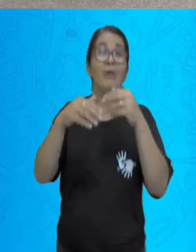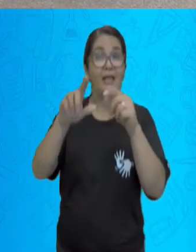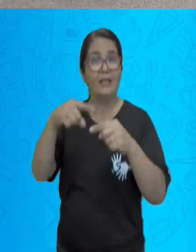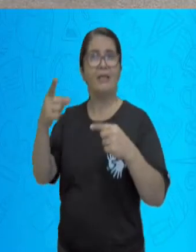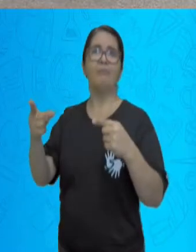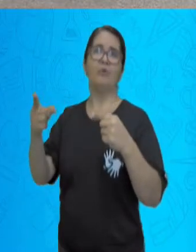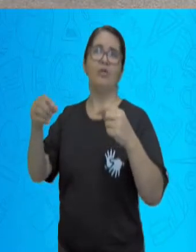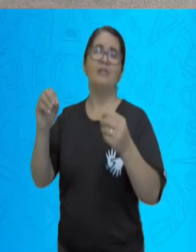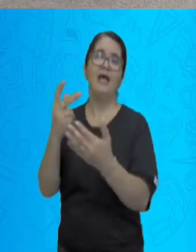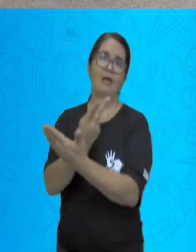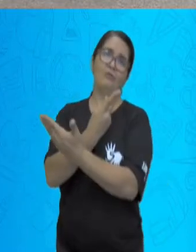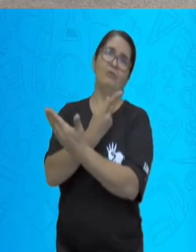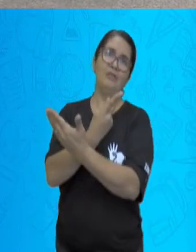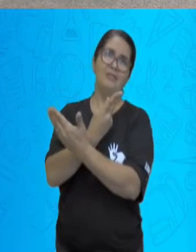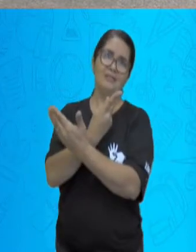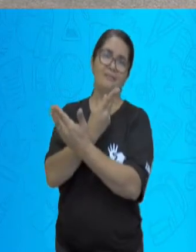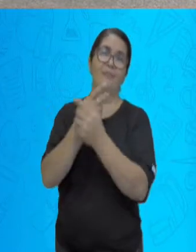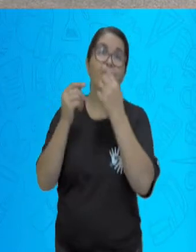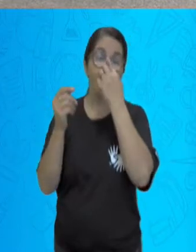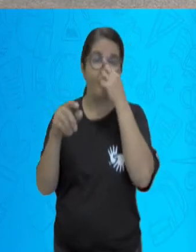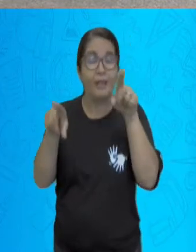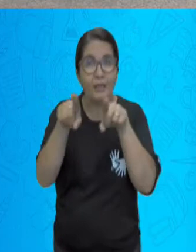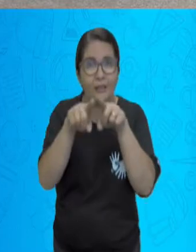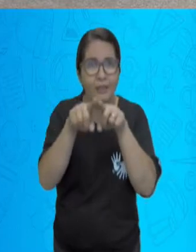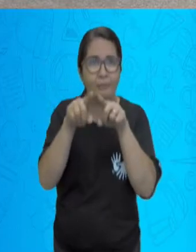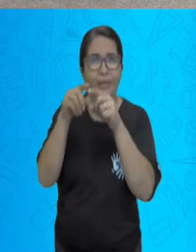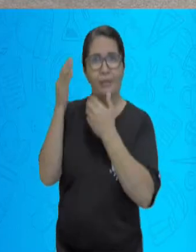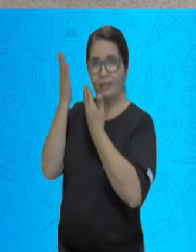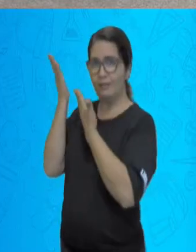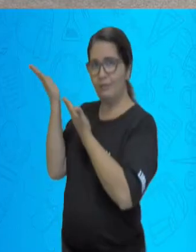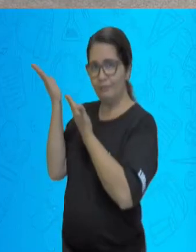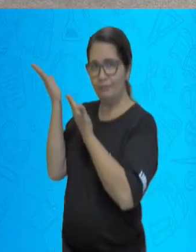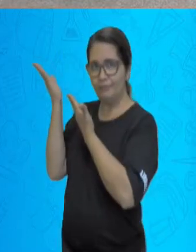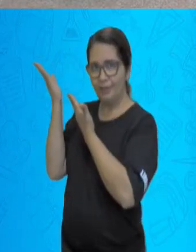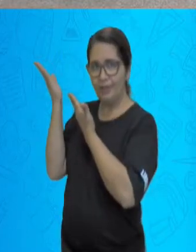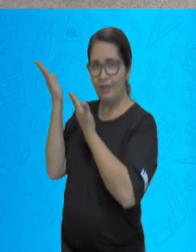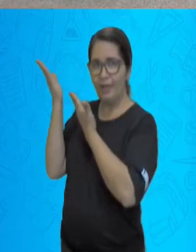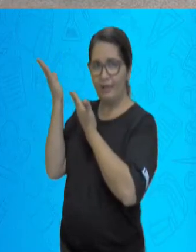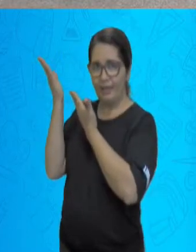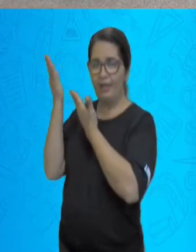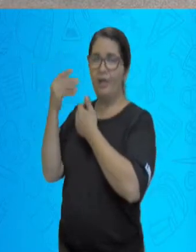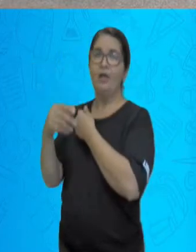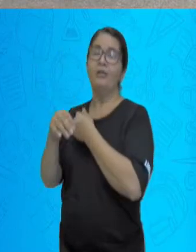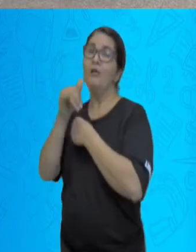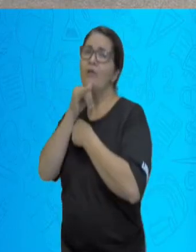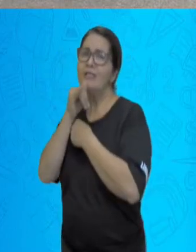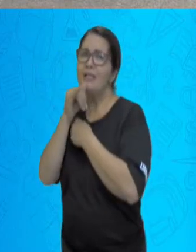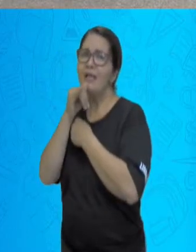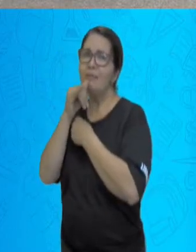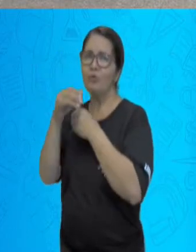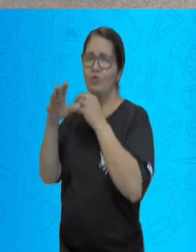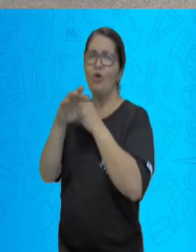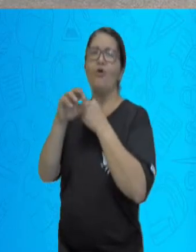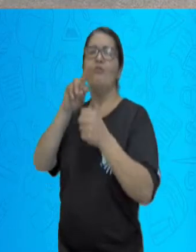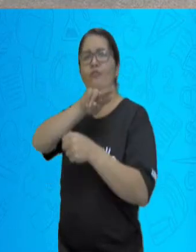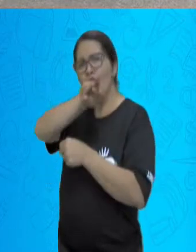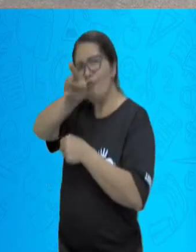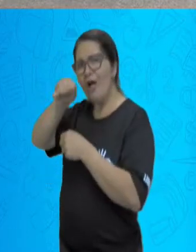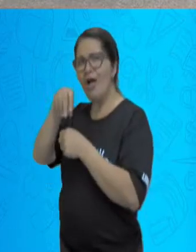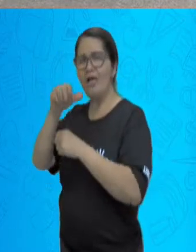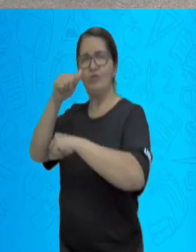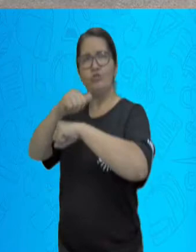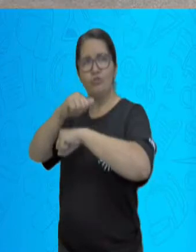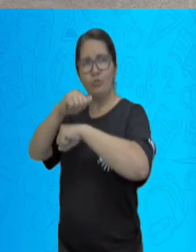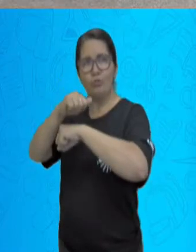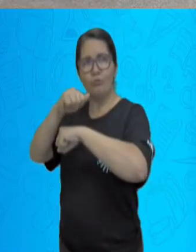Temos um quadro para a gente poder observar o exemplo do concreto e do abstrato. Então, o concreto seria cimento,